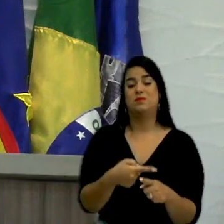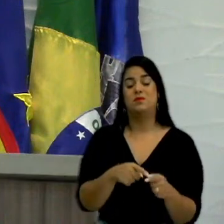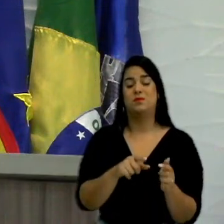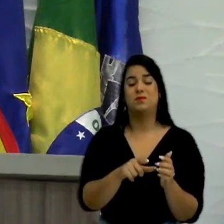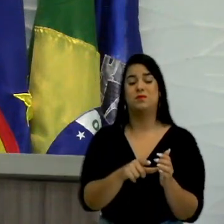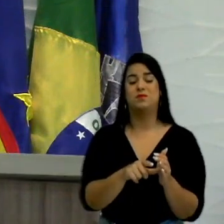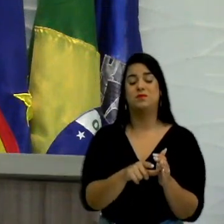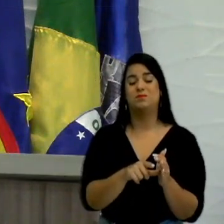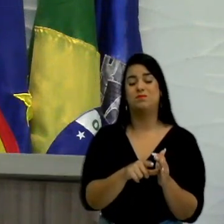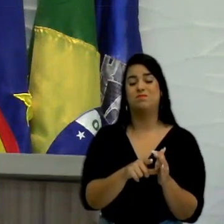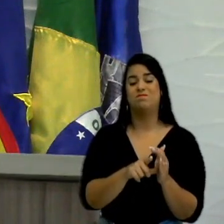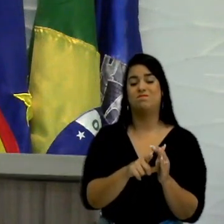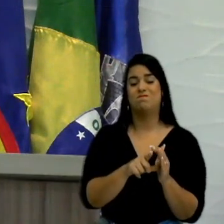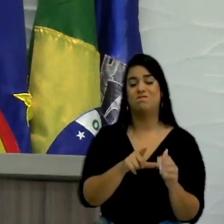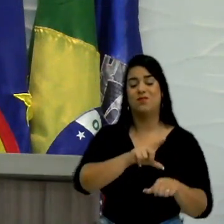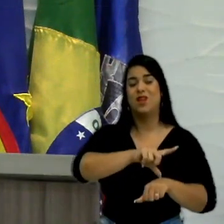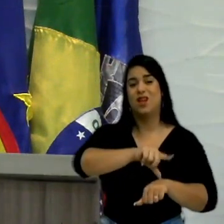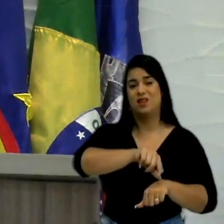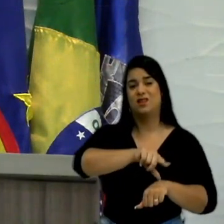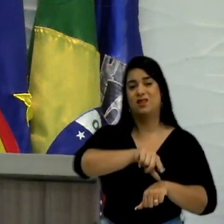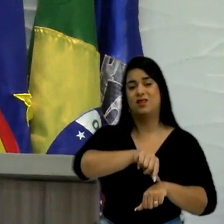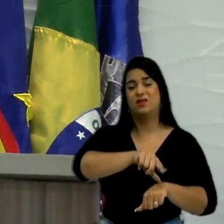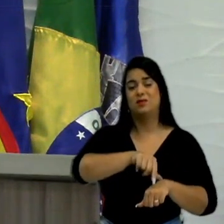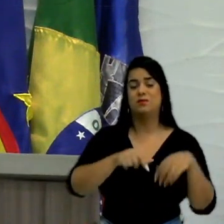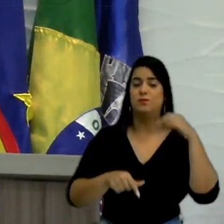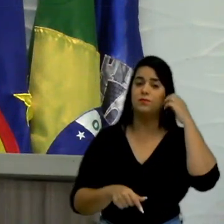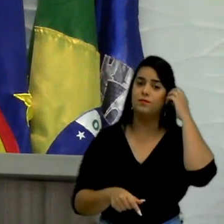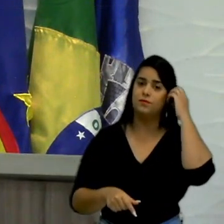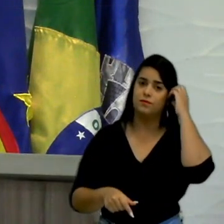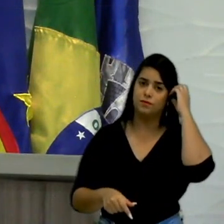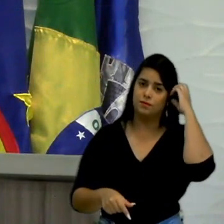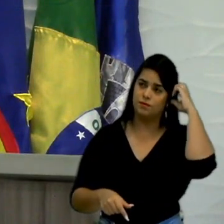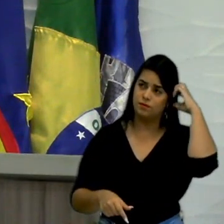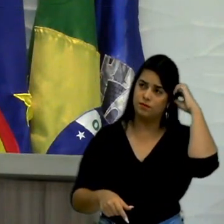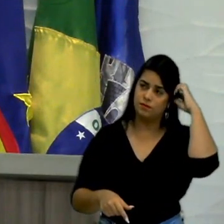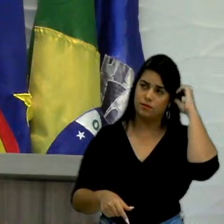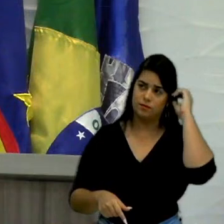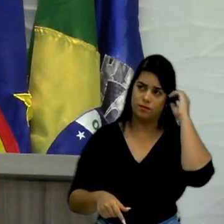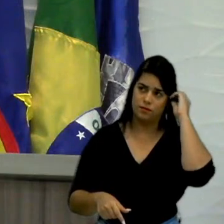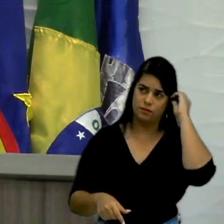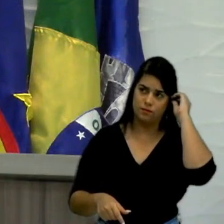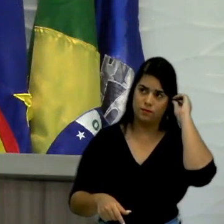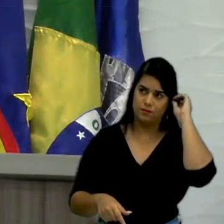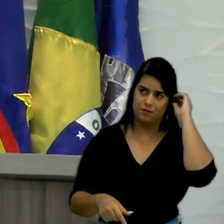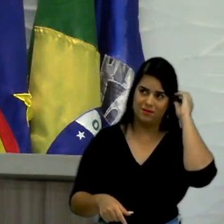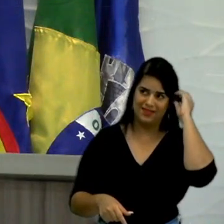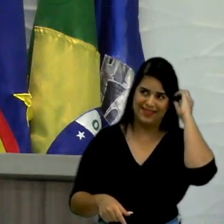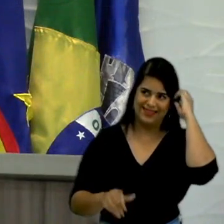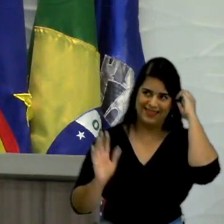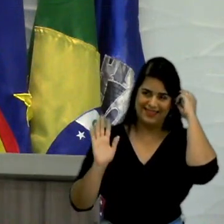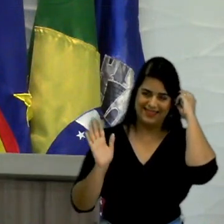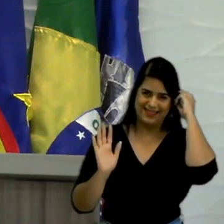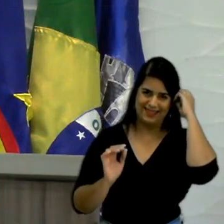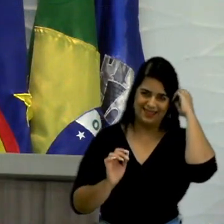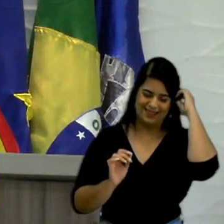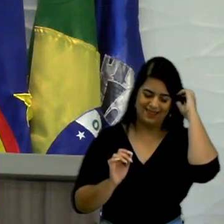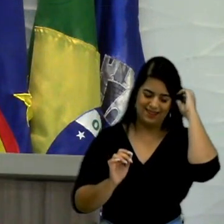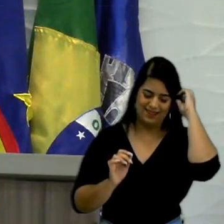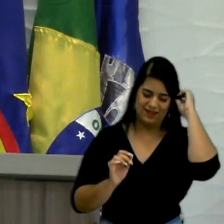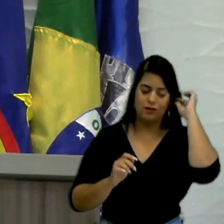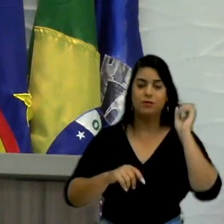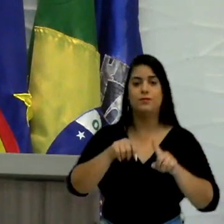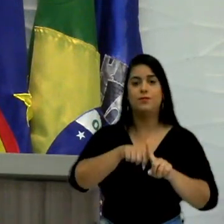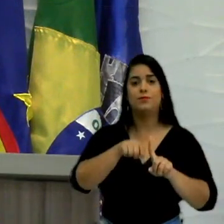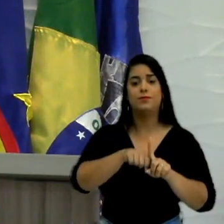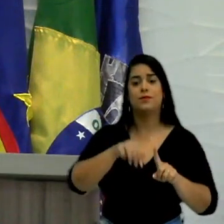estado na questão dos aportes do Estado, e aí não entrou na folha de pagamento do mês de março. A gente está aí